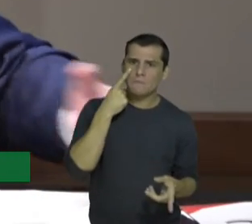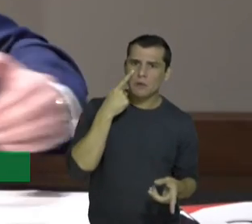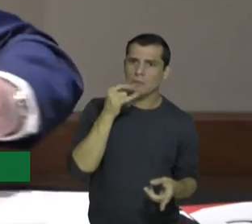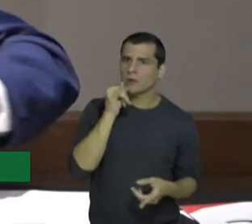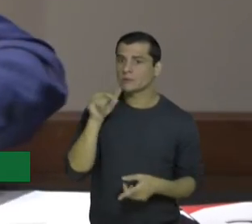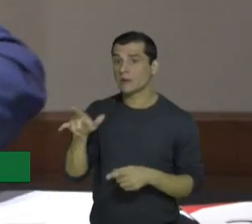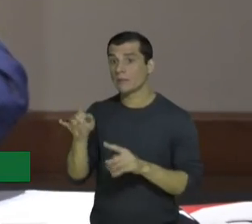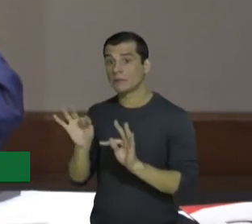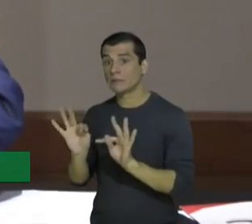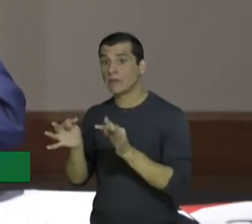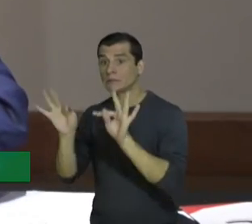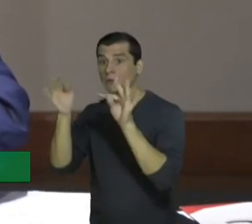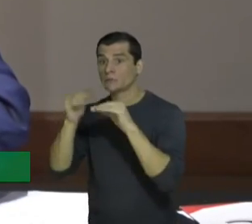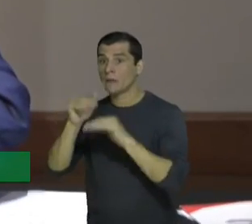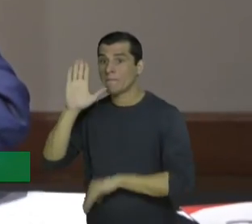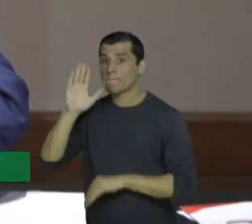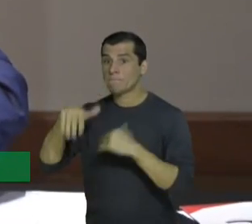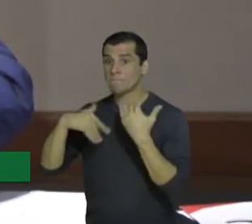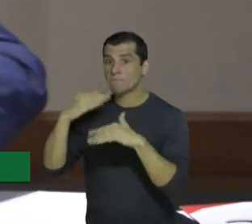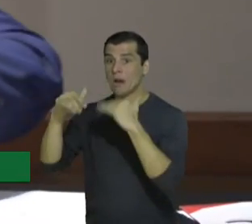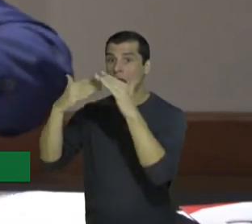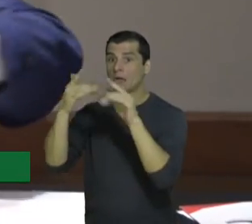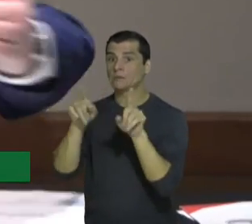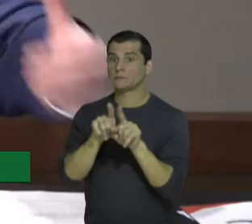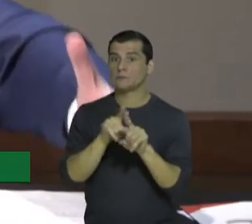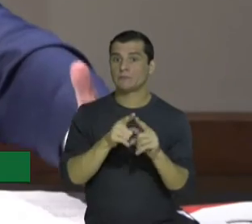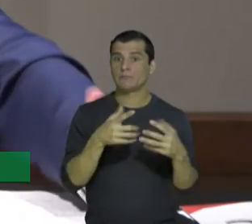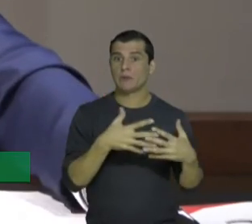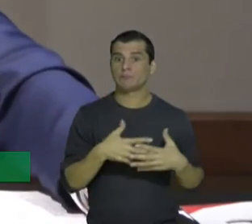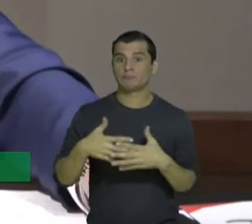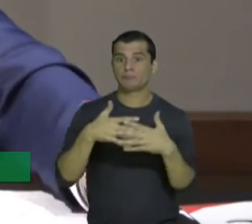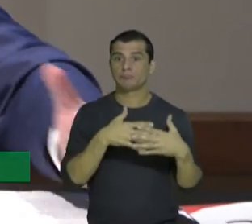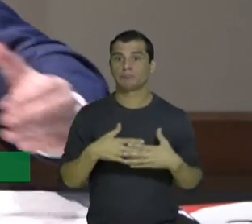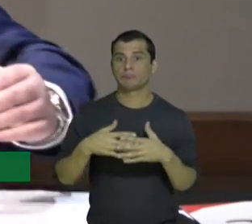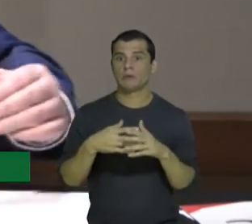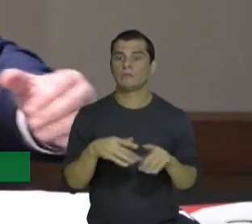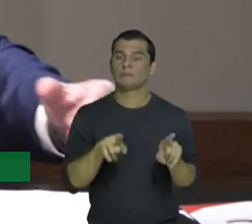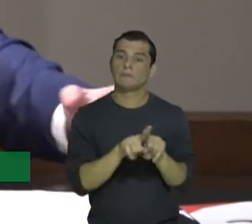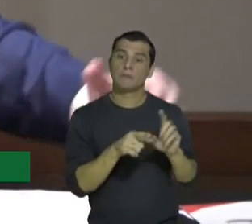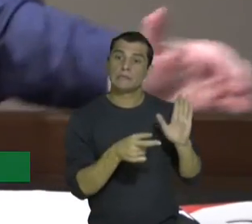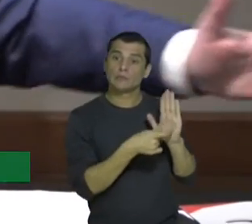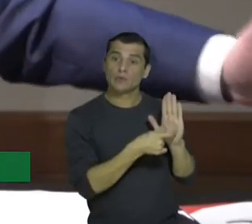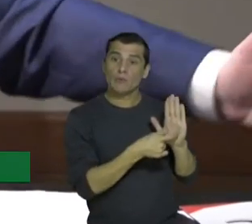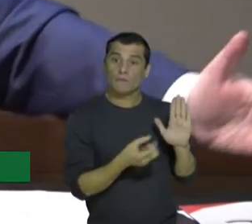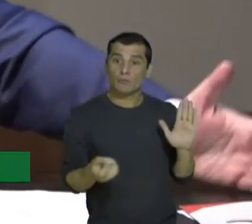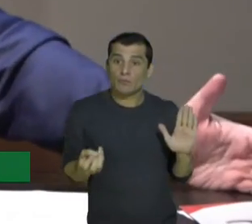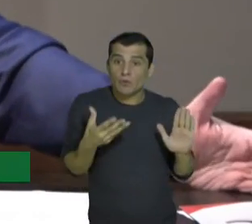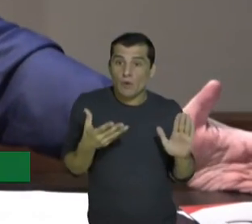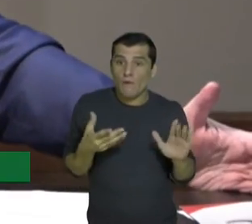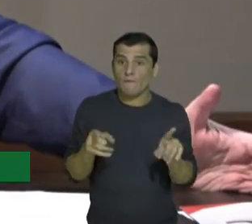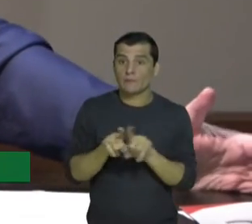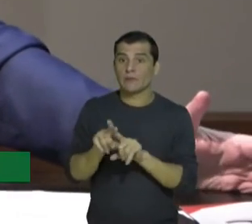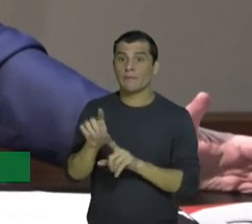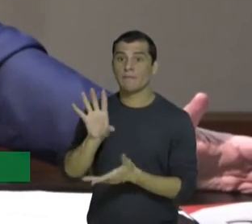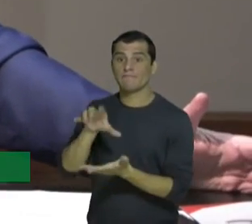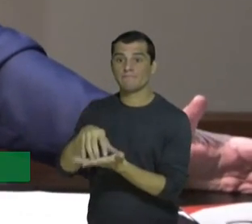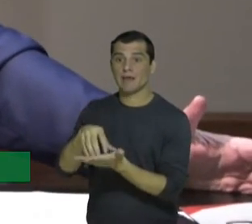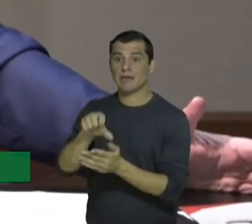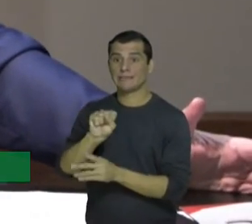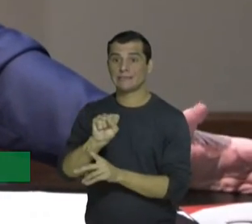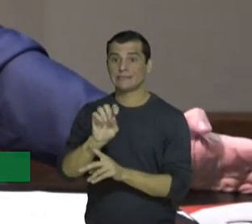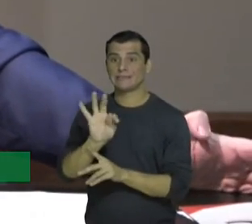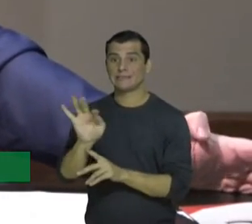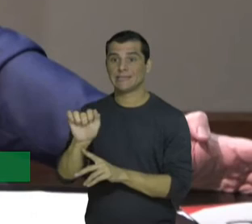desenvolvidas das tecnologias mais desenvolvidas do software que acabou de ser lançado das startups que hoje estão sendo